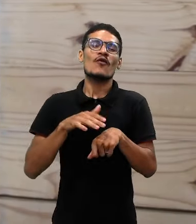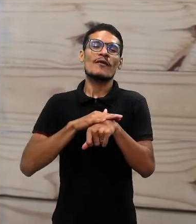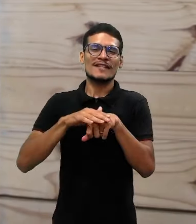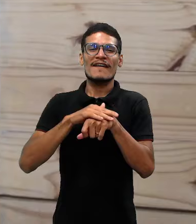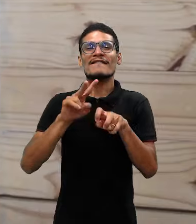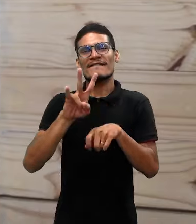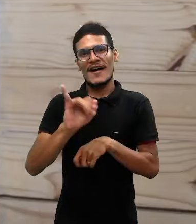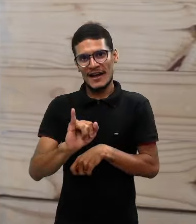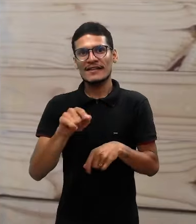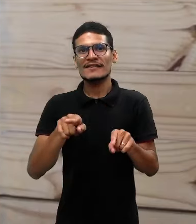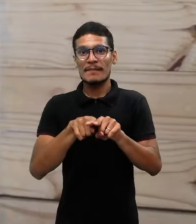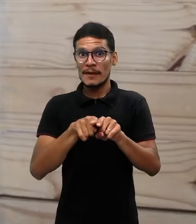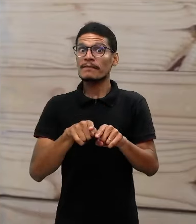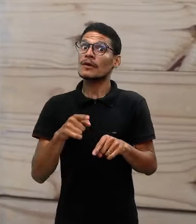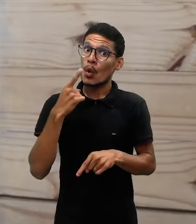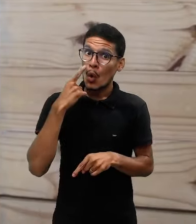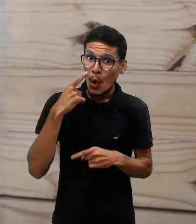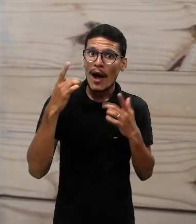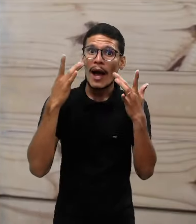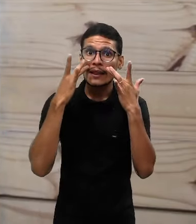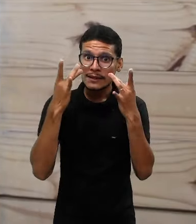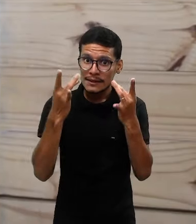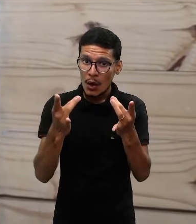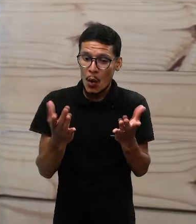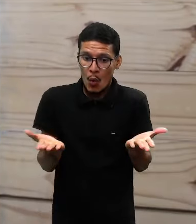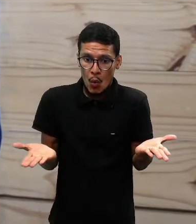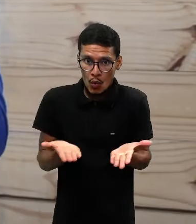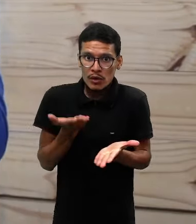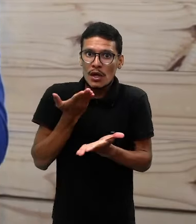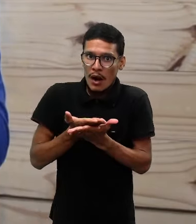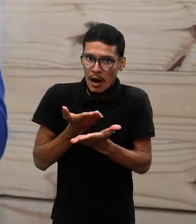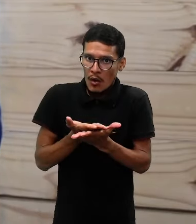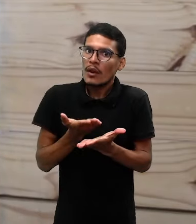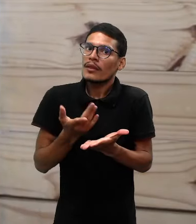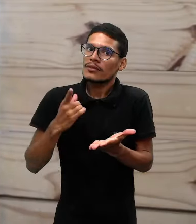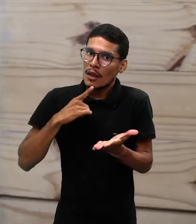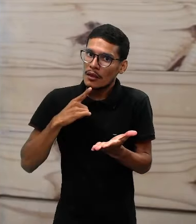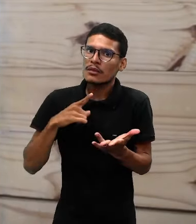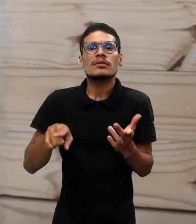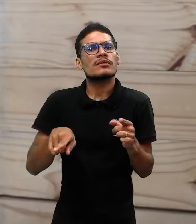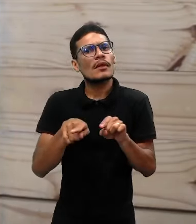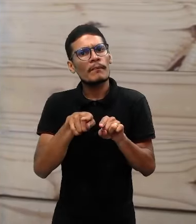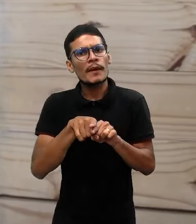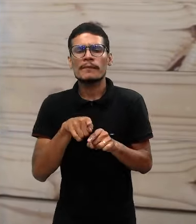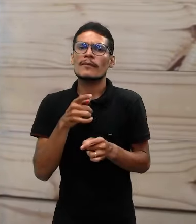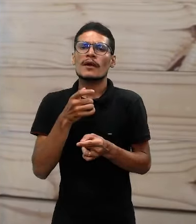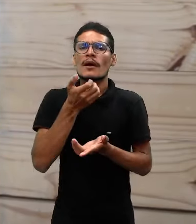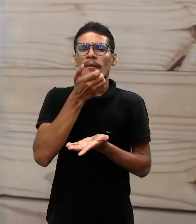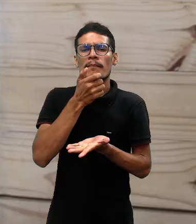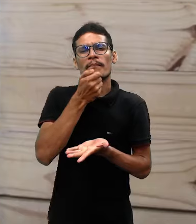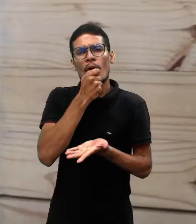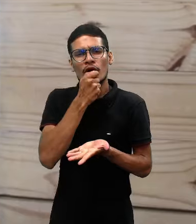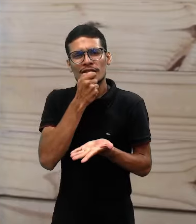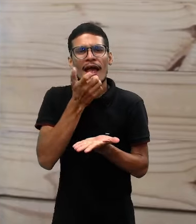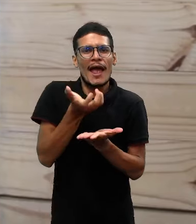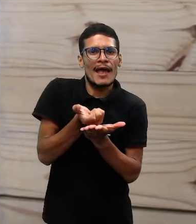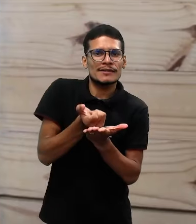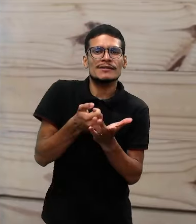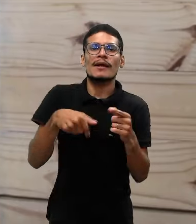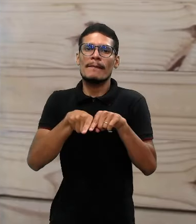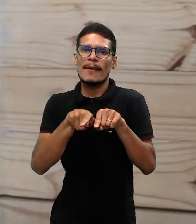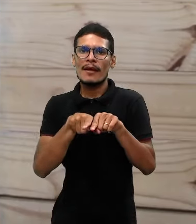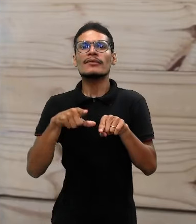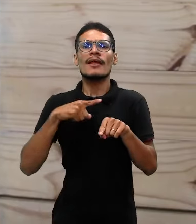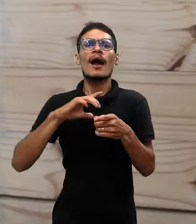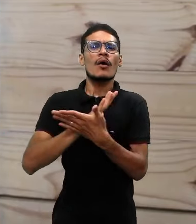Gostaria também de atentar que, além dessa aula, temos o podcast, temos artefatos lá no